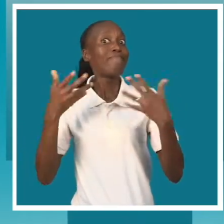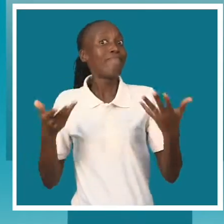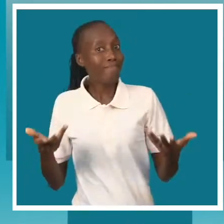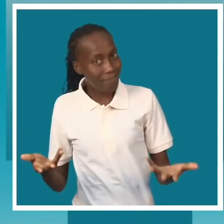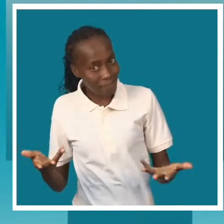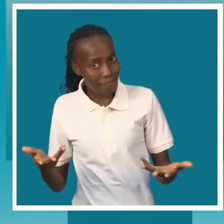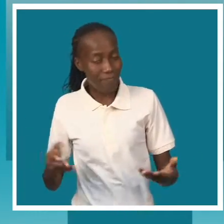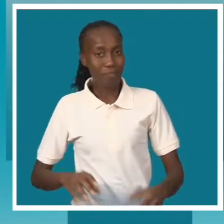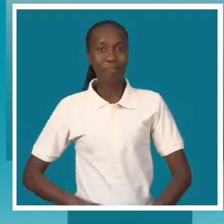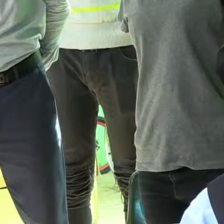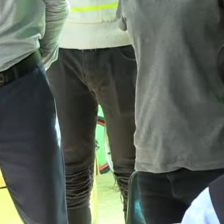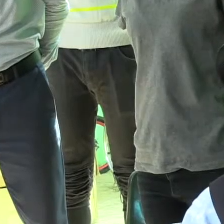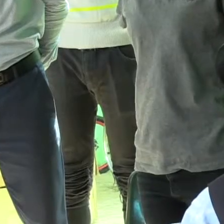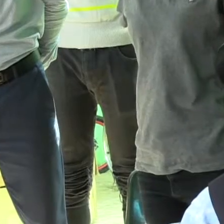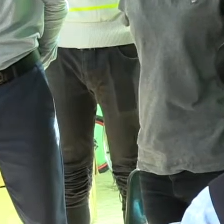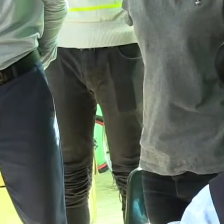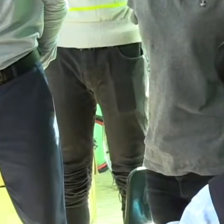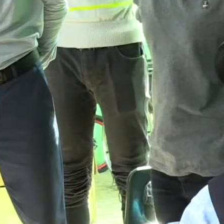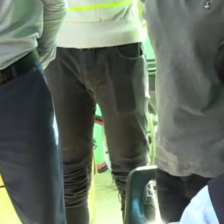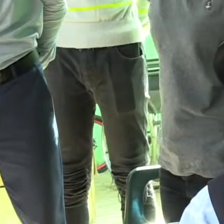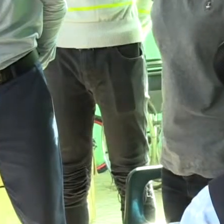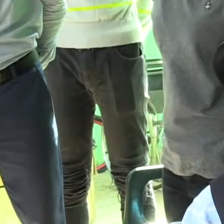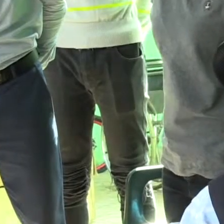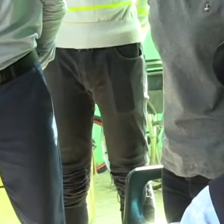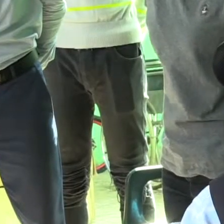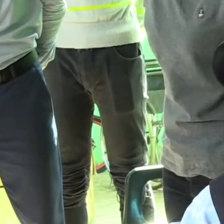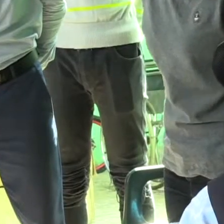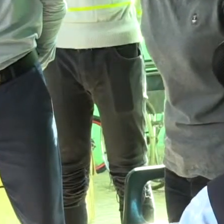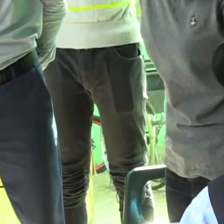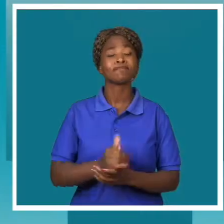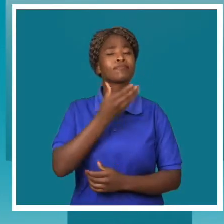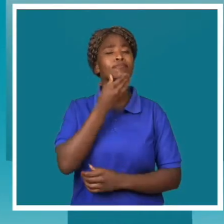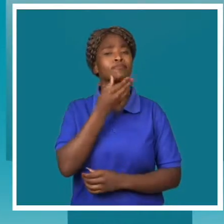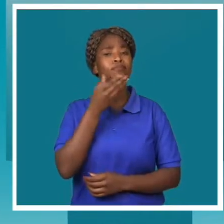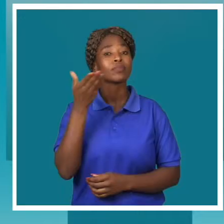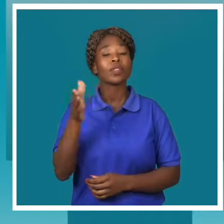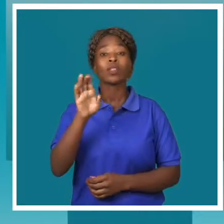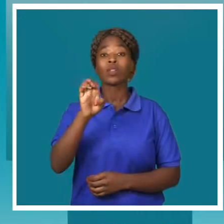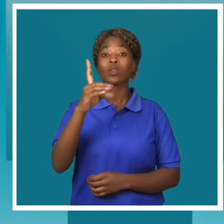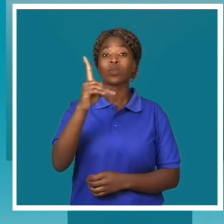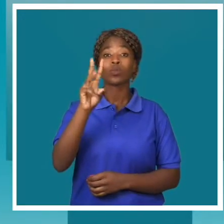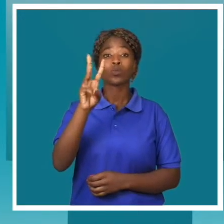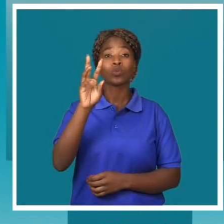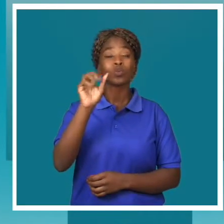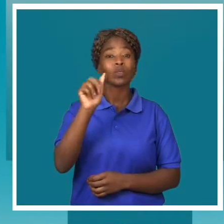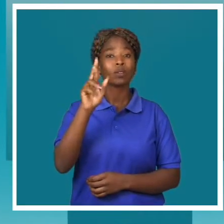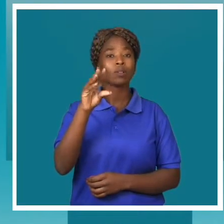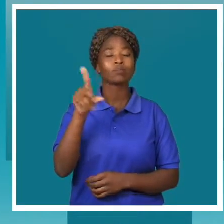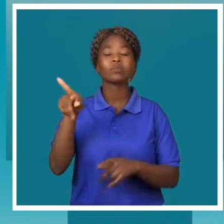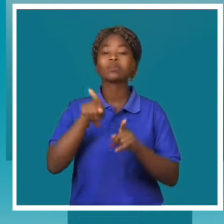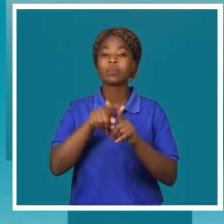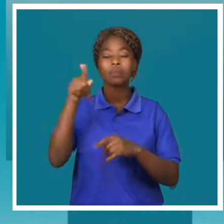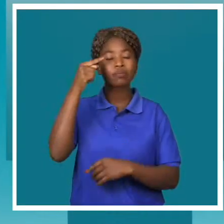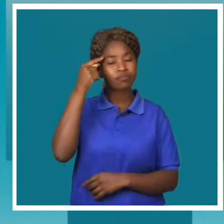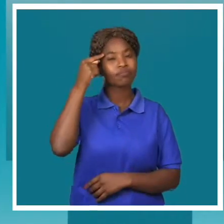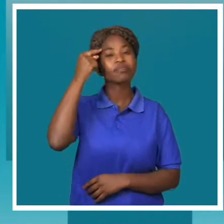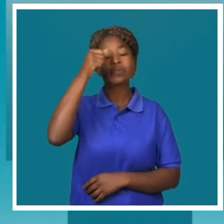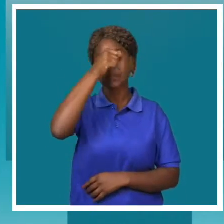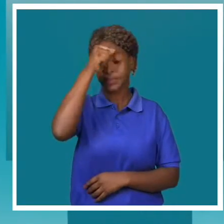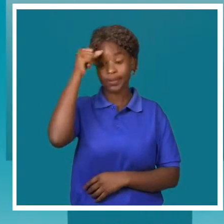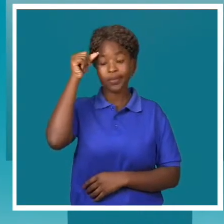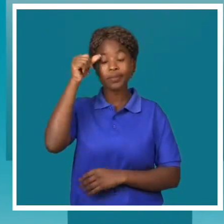se esperava que houvesse mais alvo apaixone foi às não é dor lembrou também das dificuldades que enfrentou